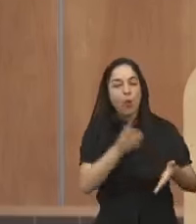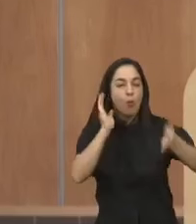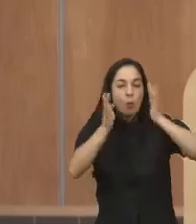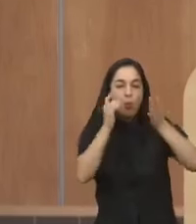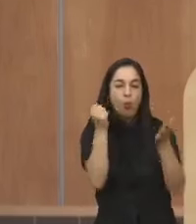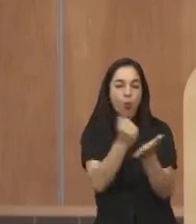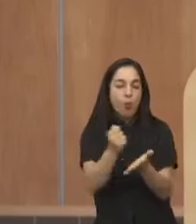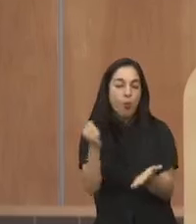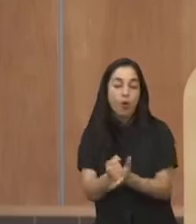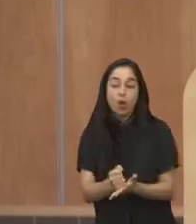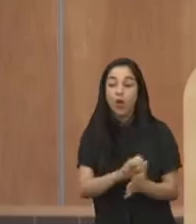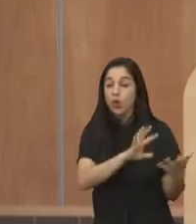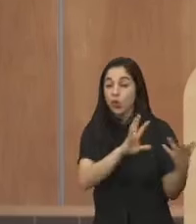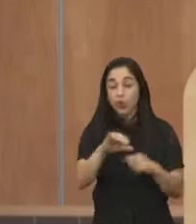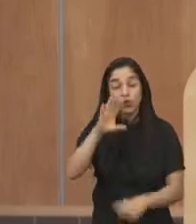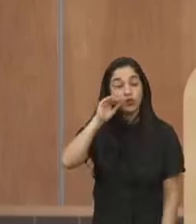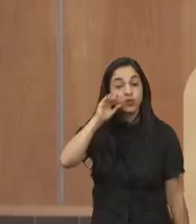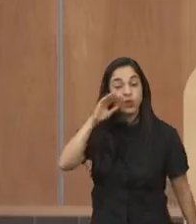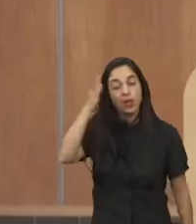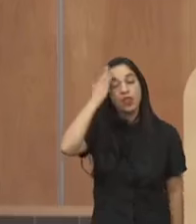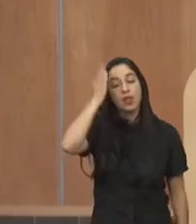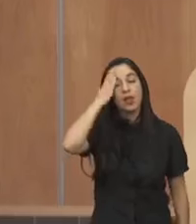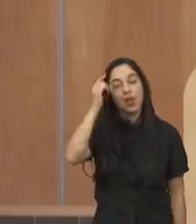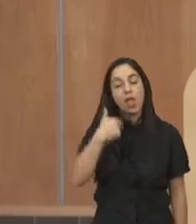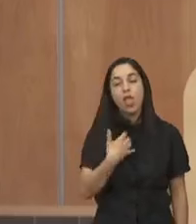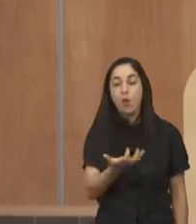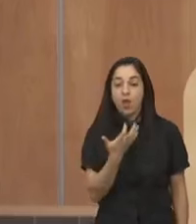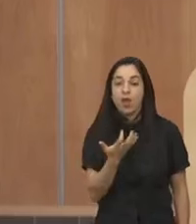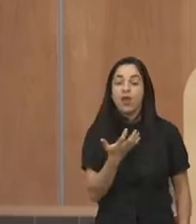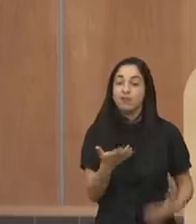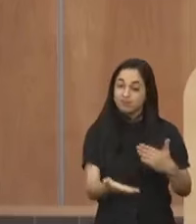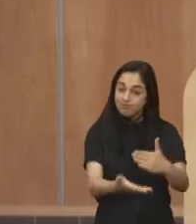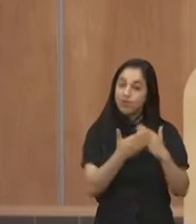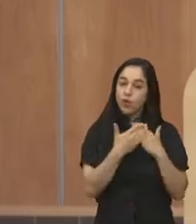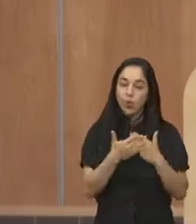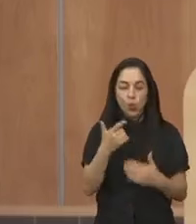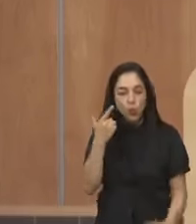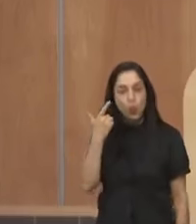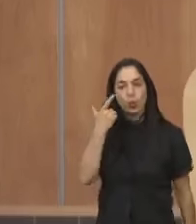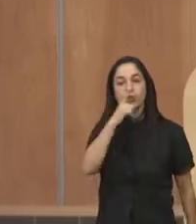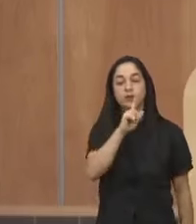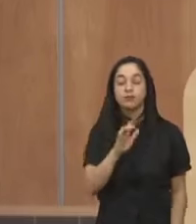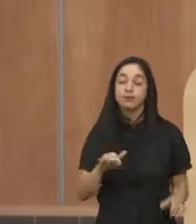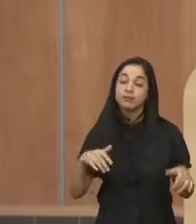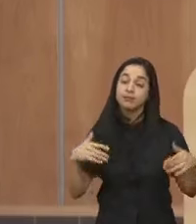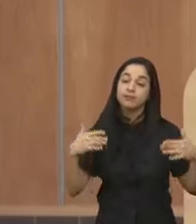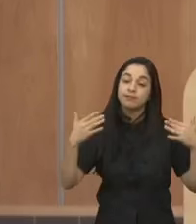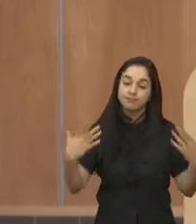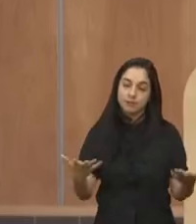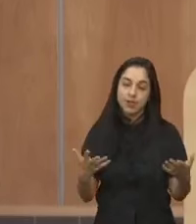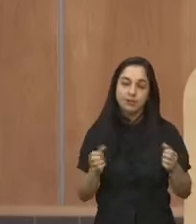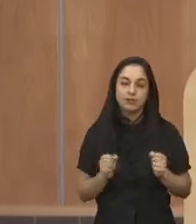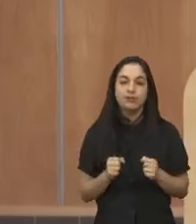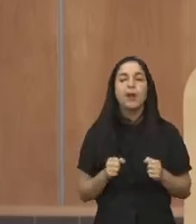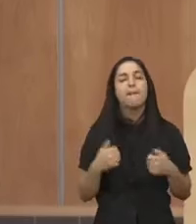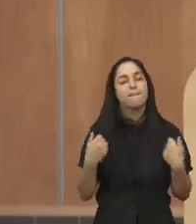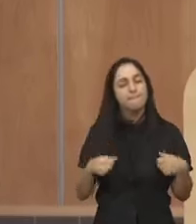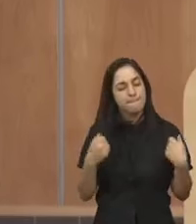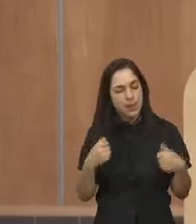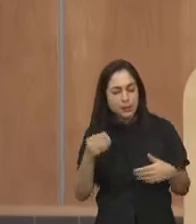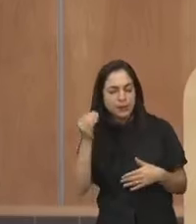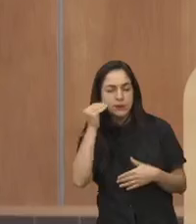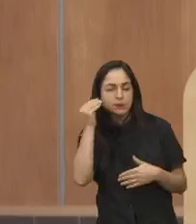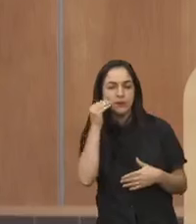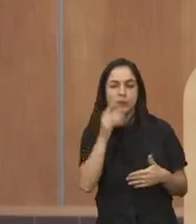que entenderam a minha situação, onde eu queria chegar, onde eu queria buscar o resultado. E assim, subprefeito tem que buscar resultado com a